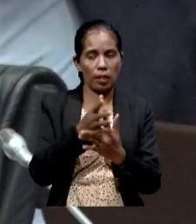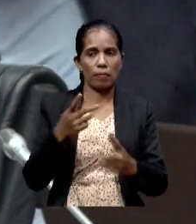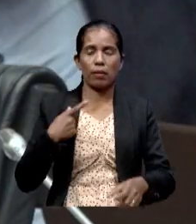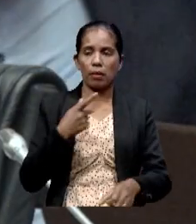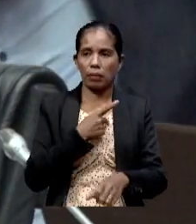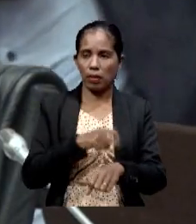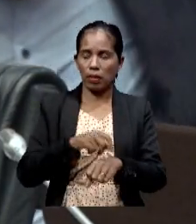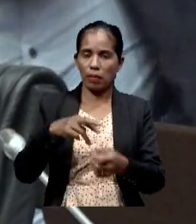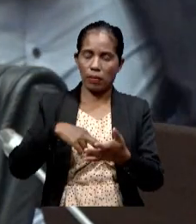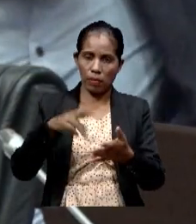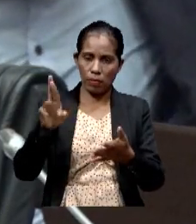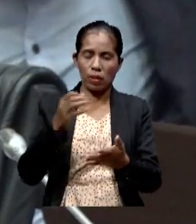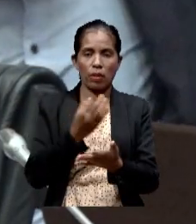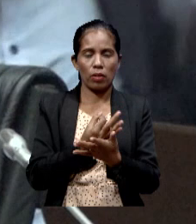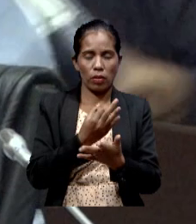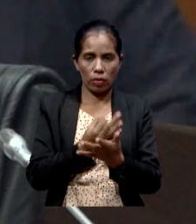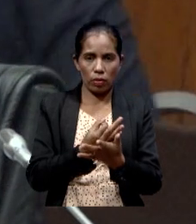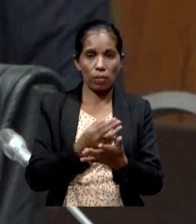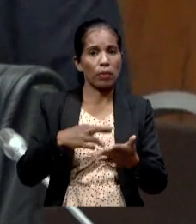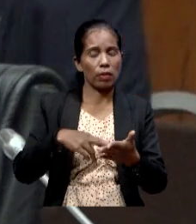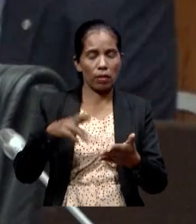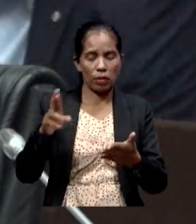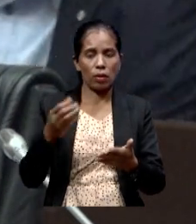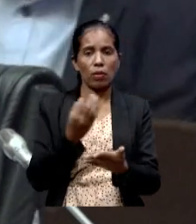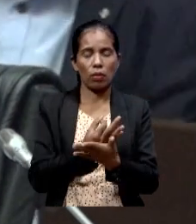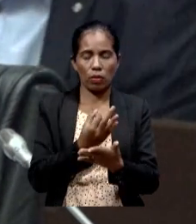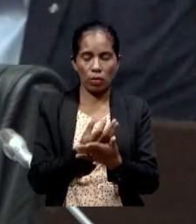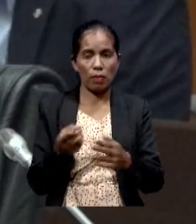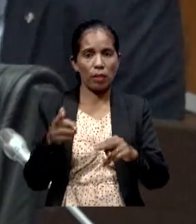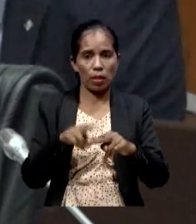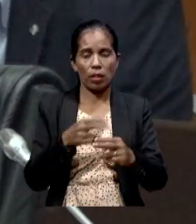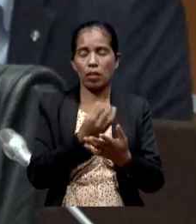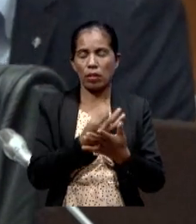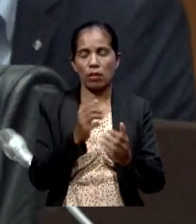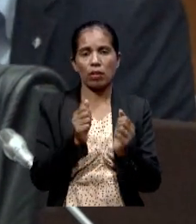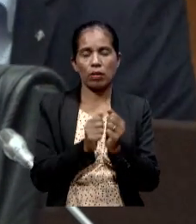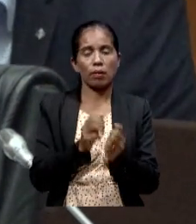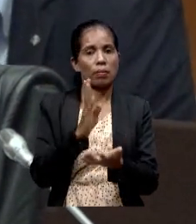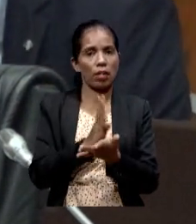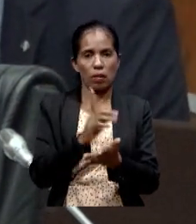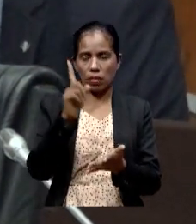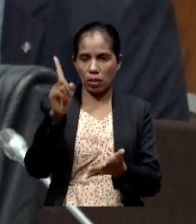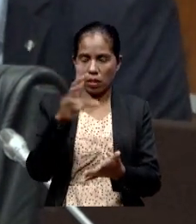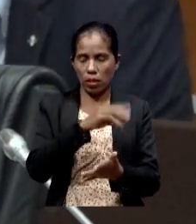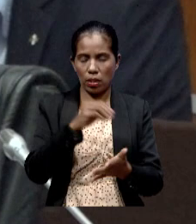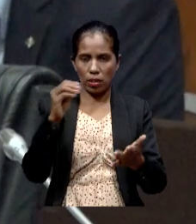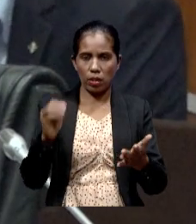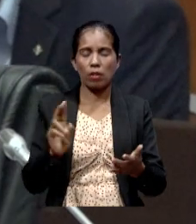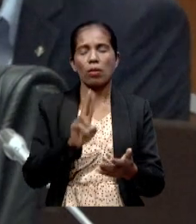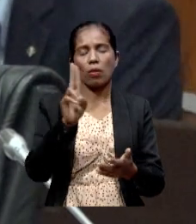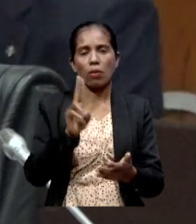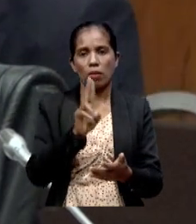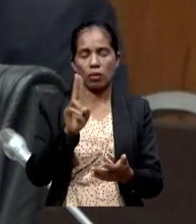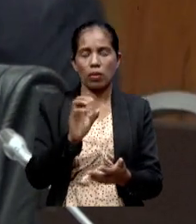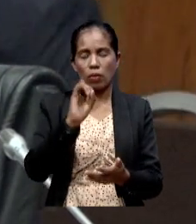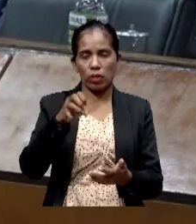Nasional aprova tang orsamento retificativo ho montante dolar americano bilion ida resing ho di implica o jeri rua